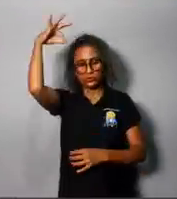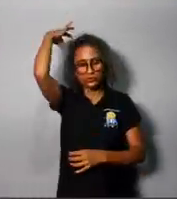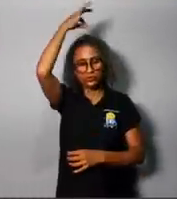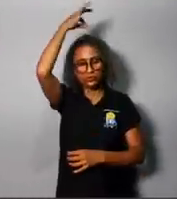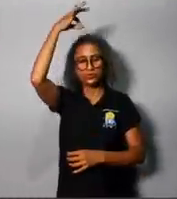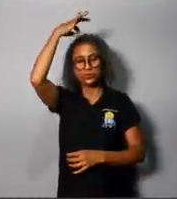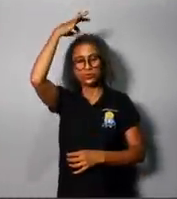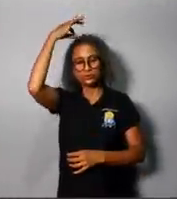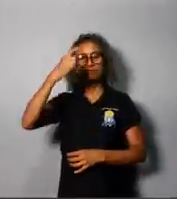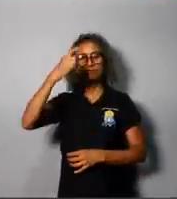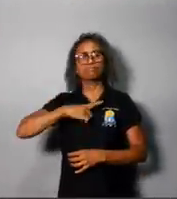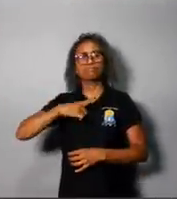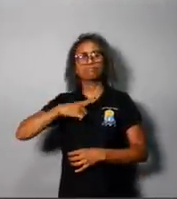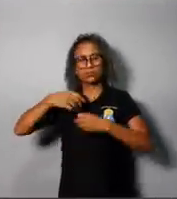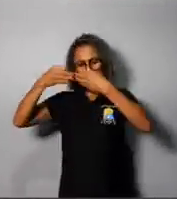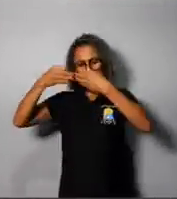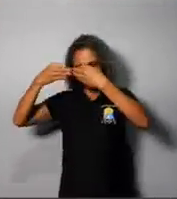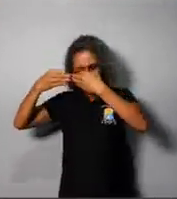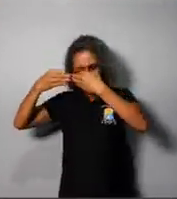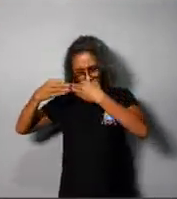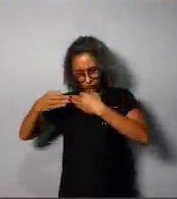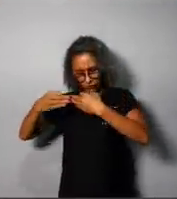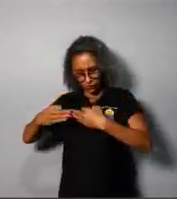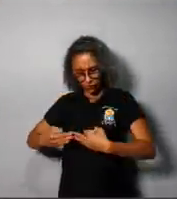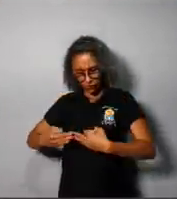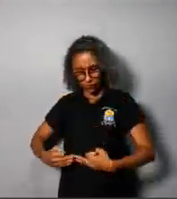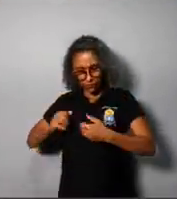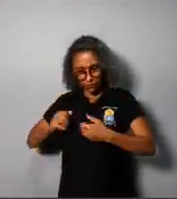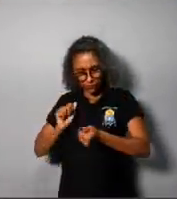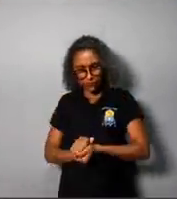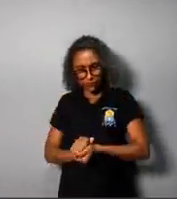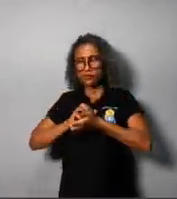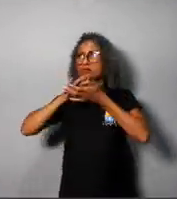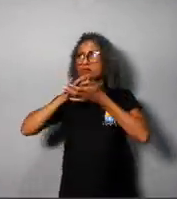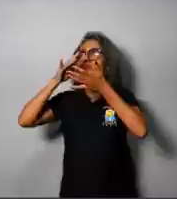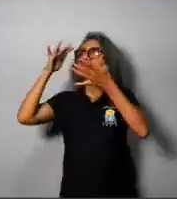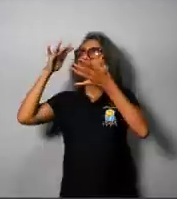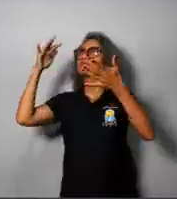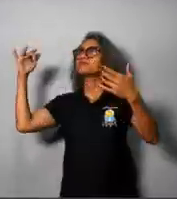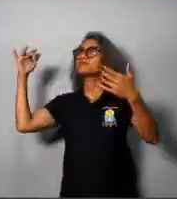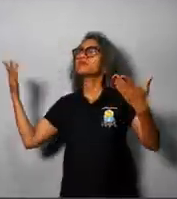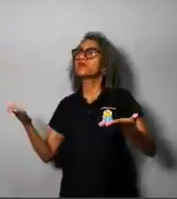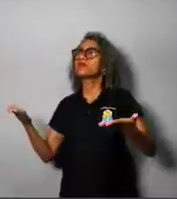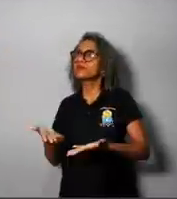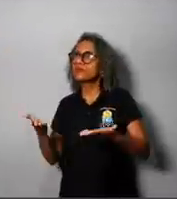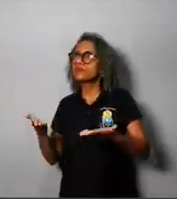toda glória, agora e para sempre.